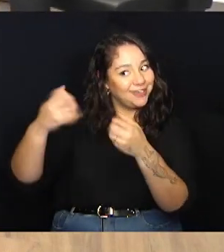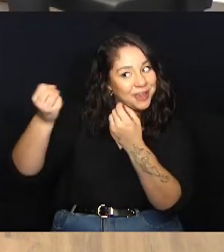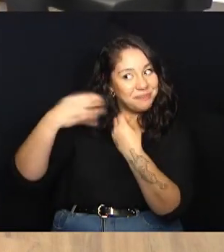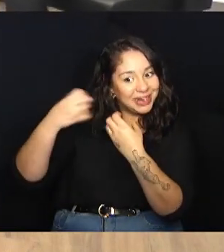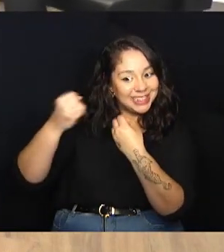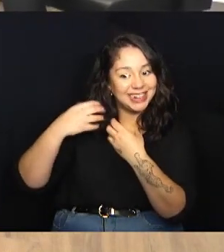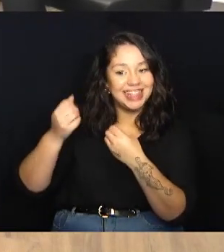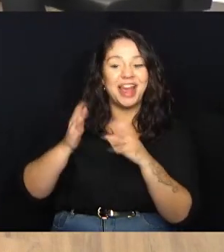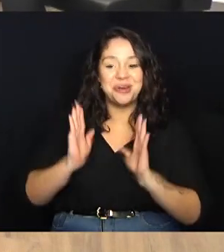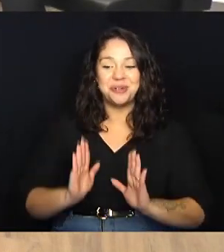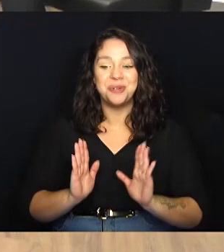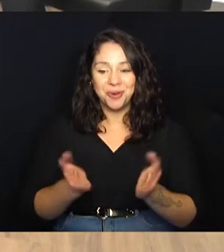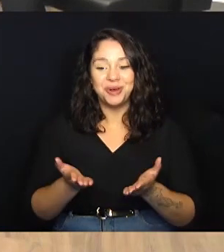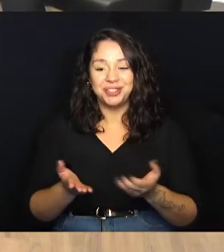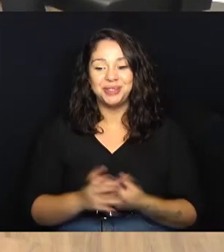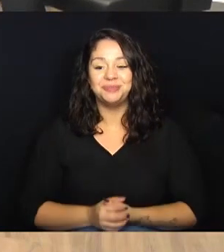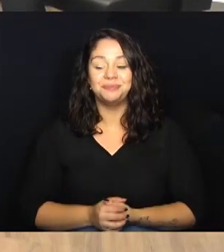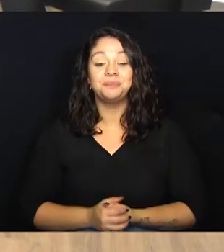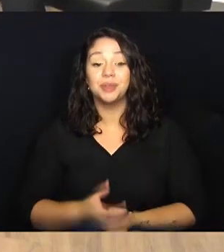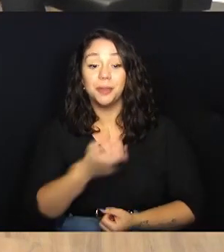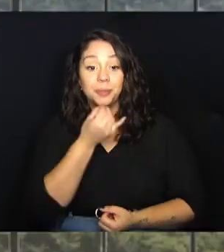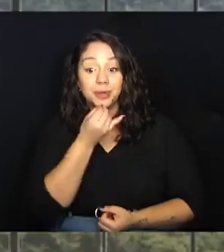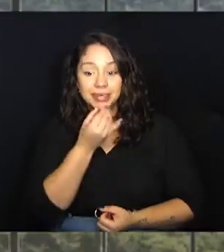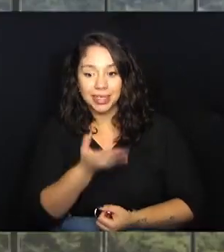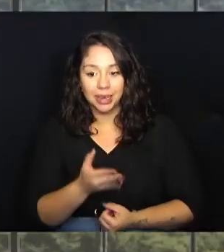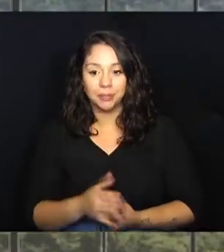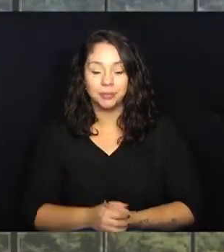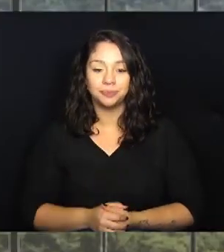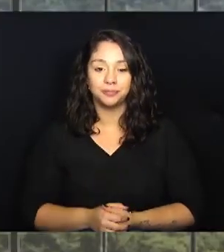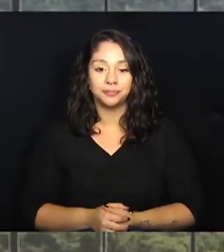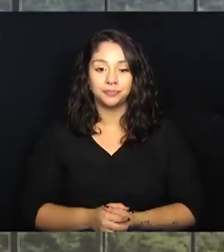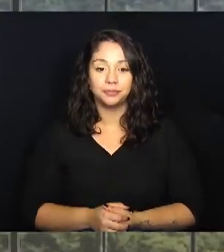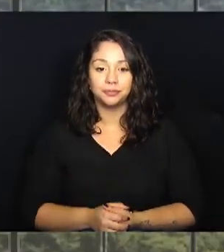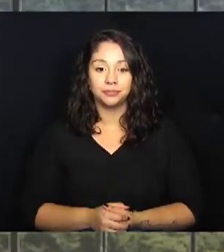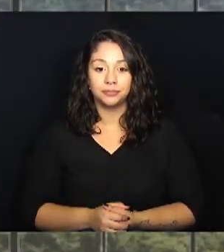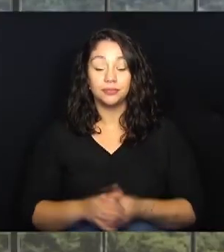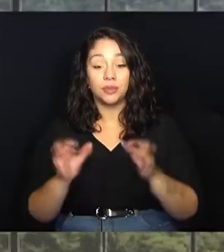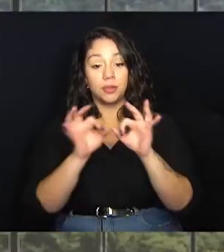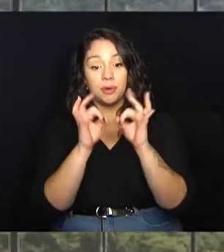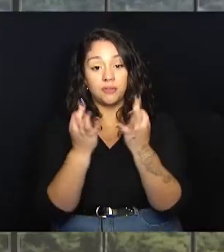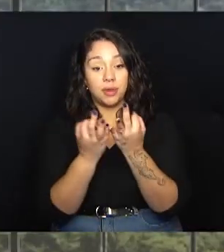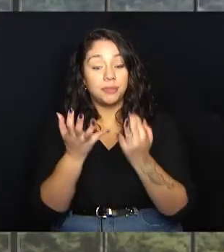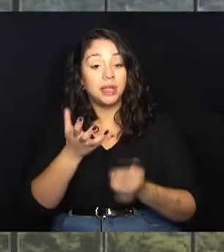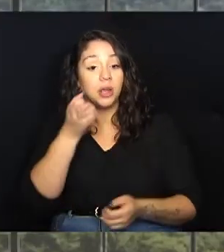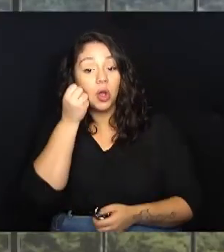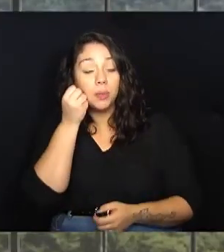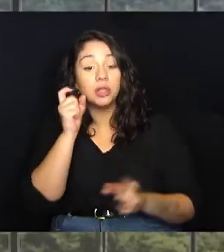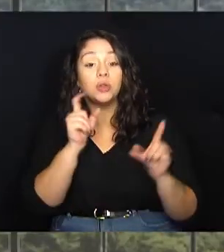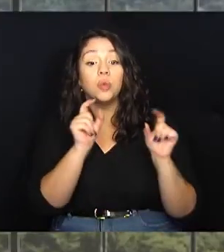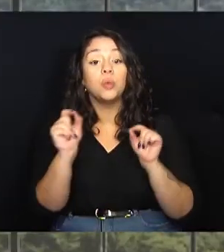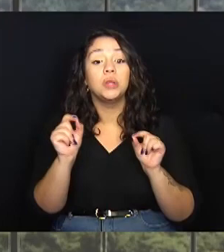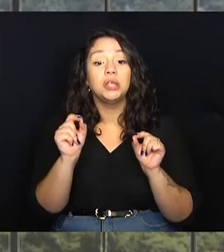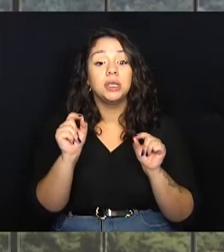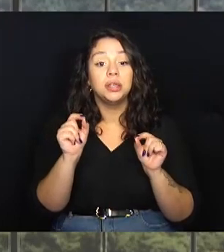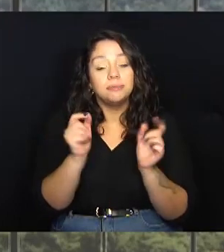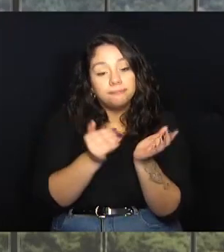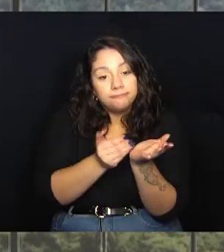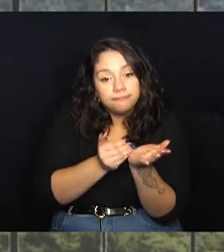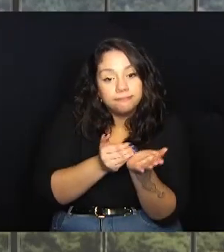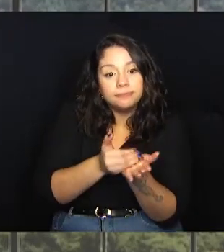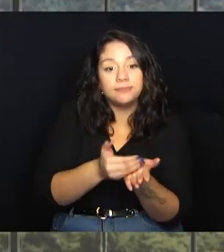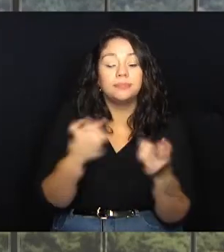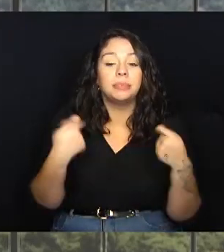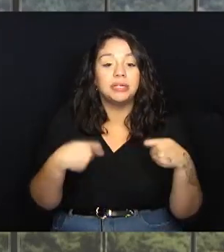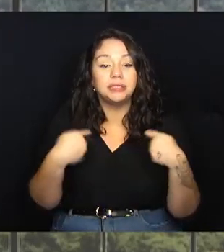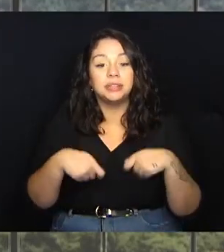nessa aula. Olha, por exemplo, é uma família acolhedora. O que ela inicialmente tem que